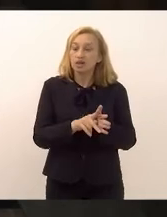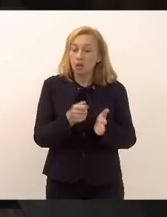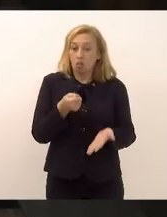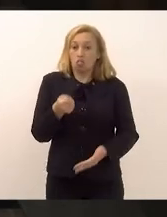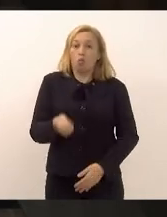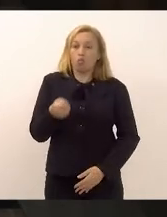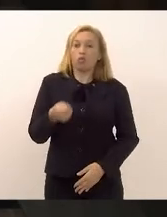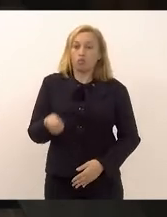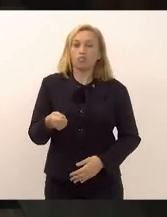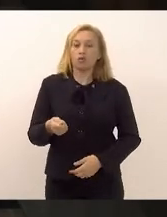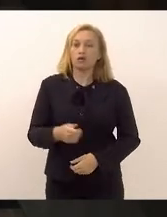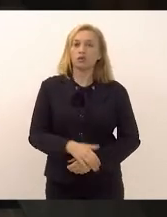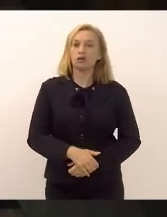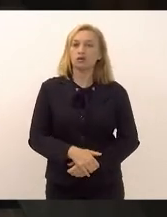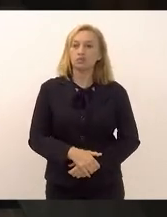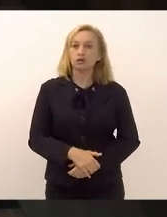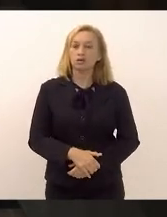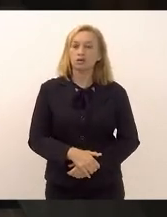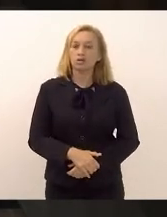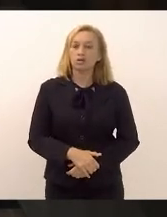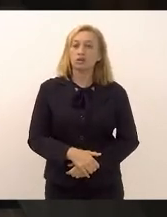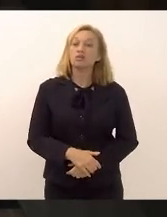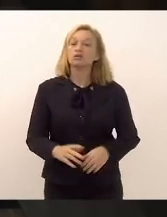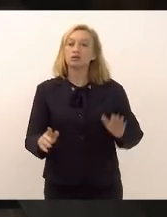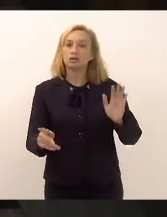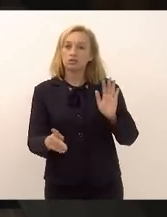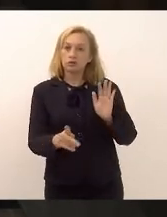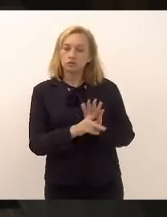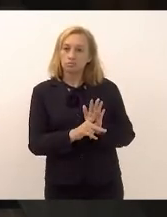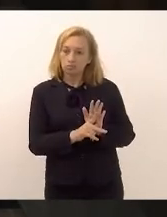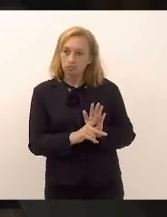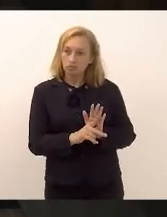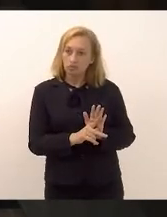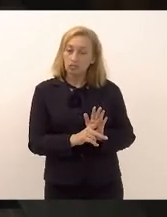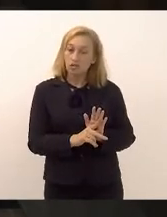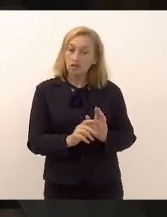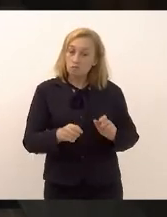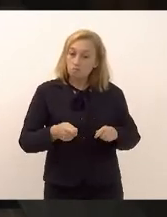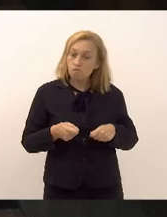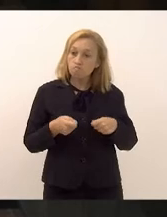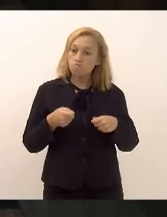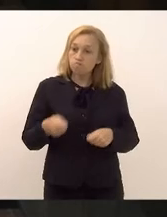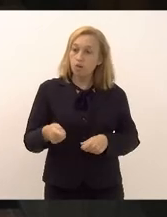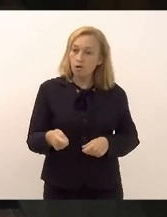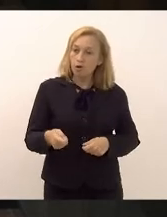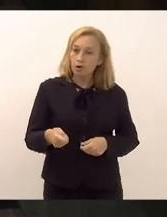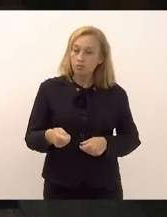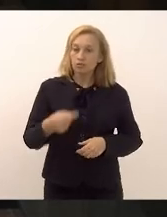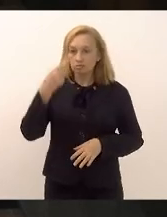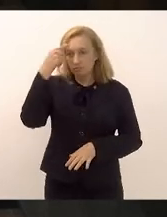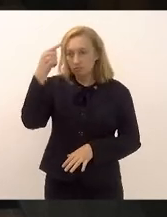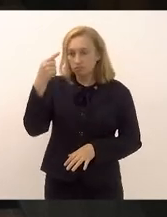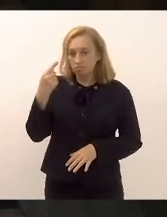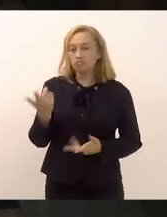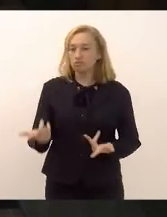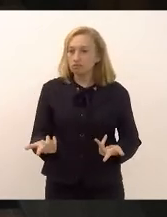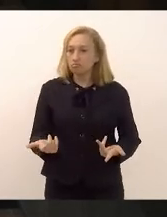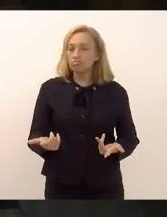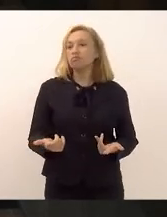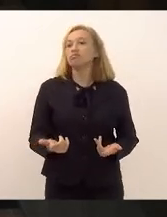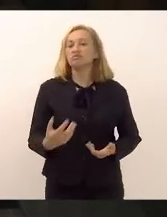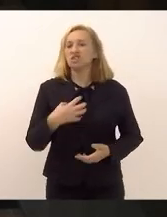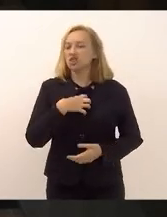autoritário. É parte desse projeto que quer impor uma lógica autoritária na sociedade que não faz